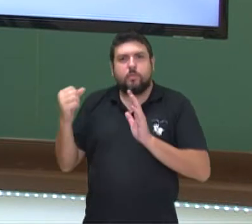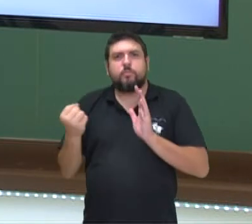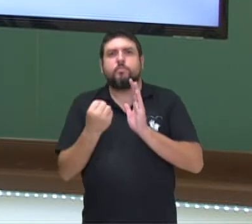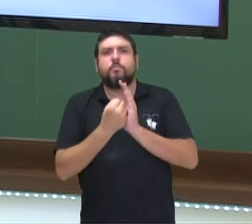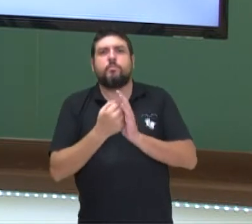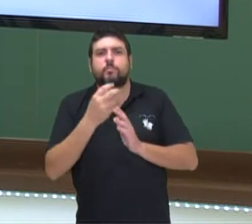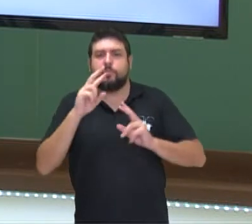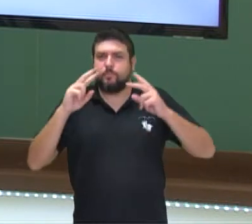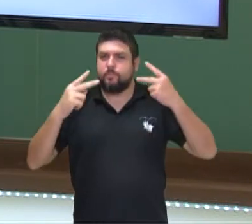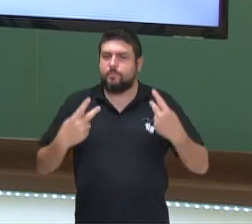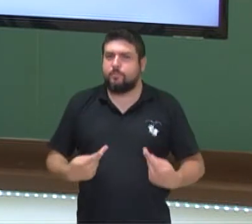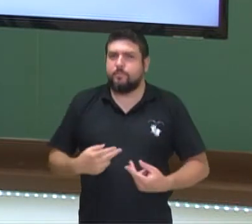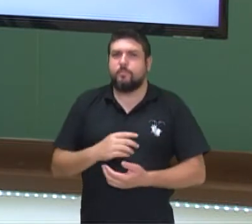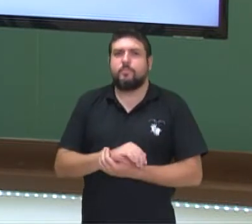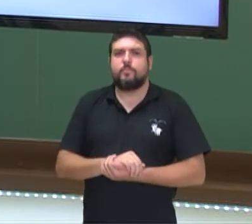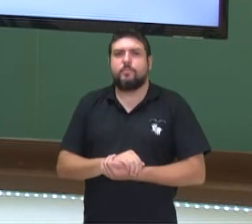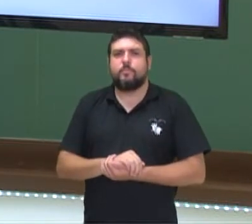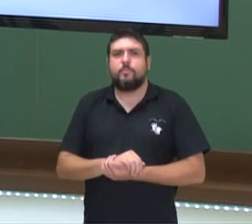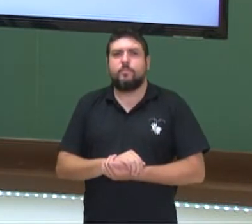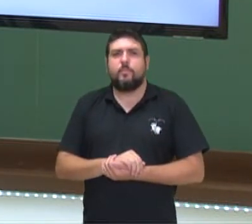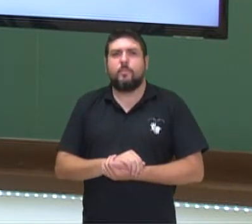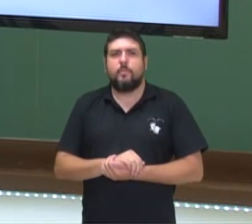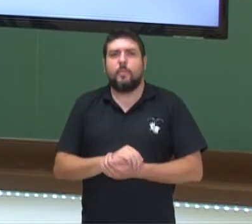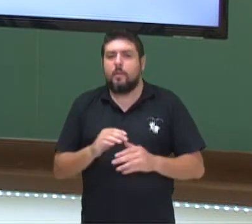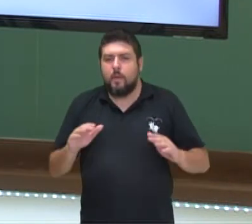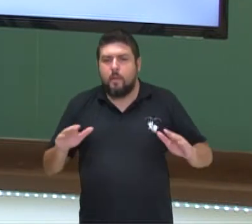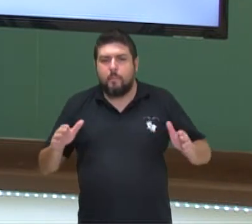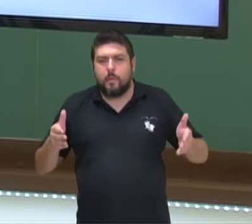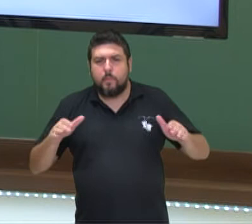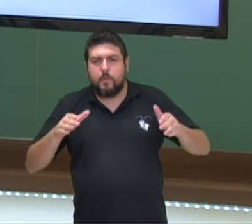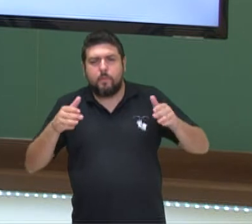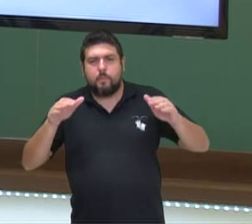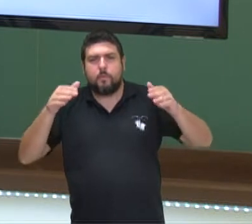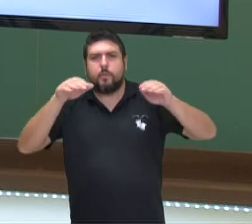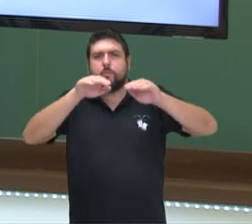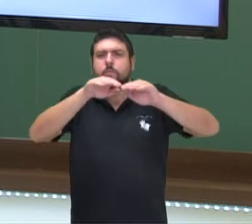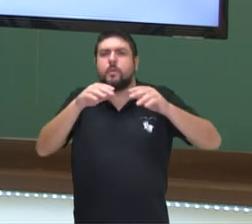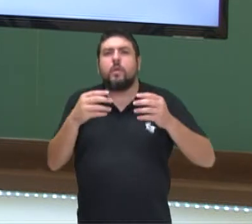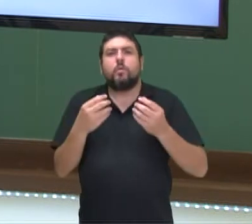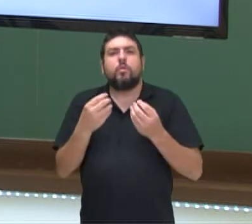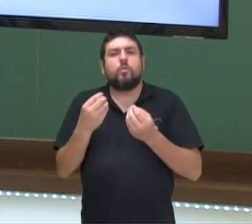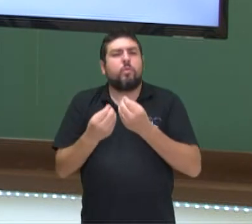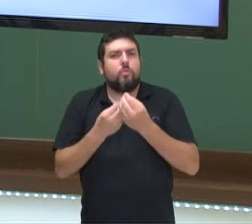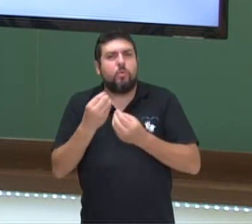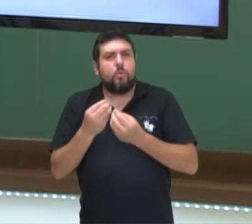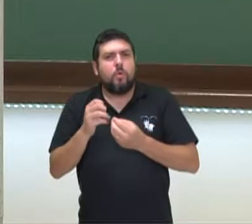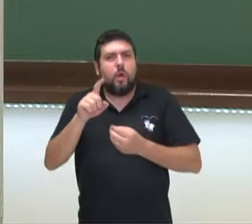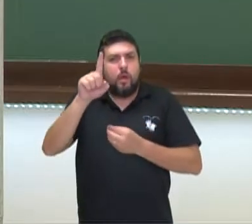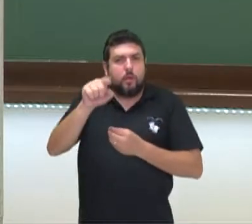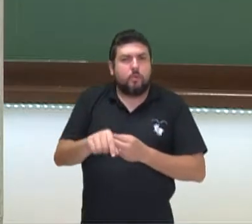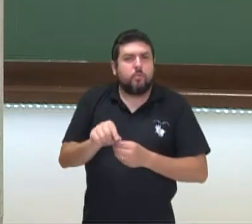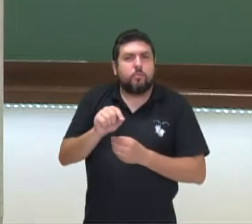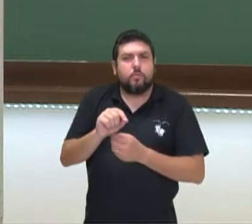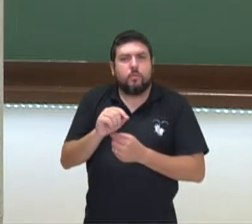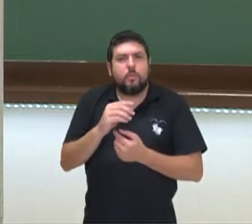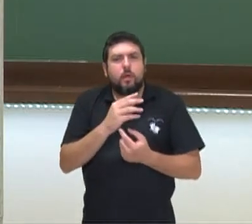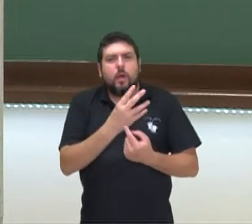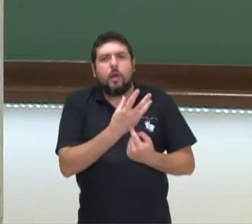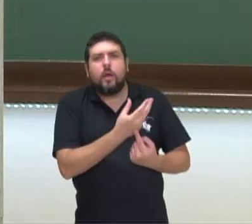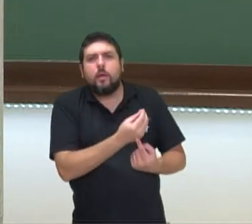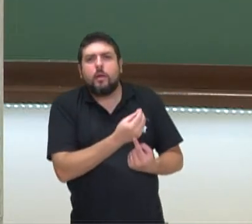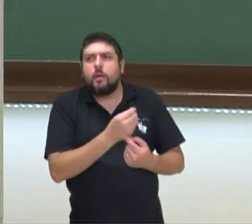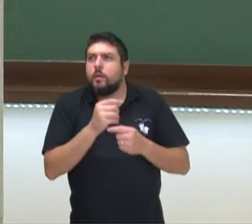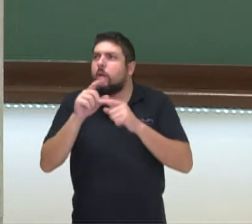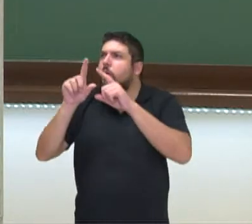delicados edifícios religiosos, as pirâmides geométricas, revelam a relação entre arte, astronomia